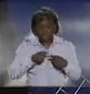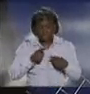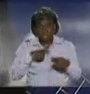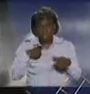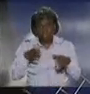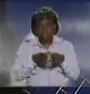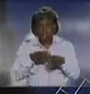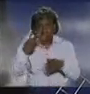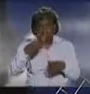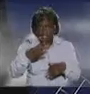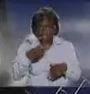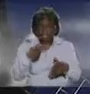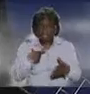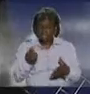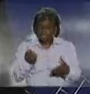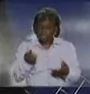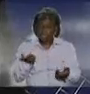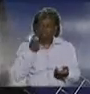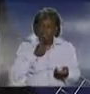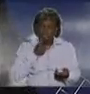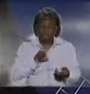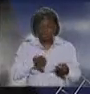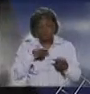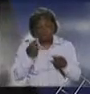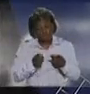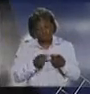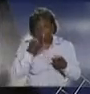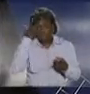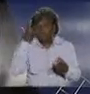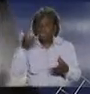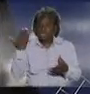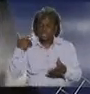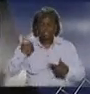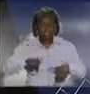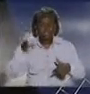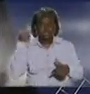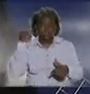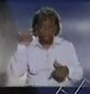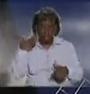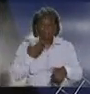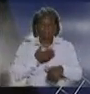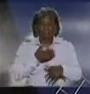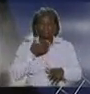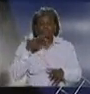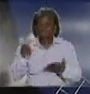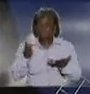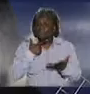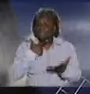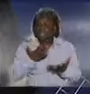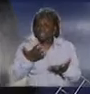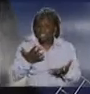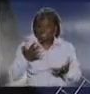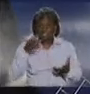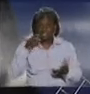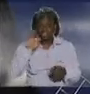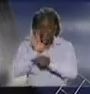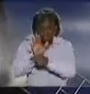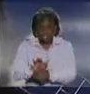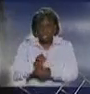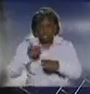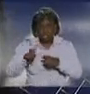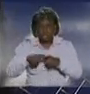instituições do terceiro setor que querem sim ter uma via de negócio, ou então pessoas que estavam no mercado tradicional, mas que têm uma ânsia muito